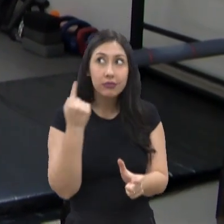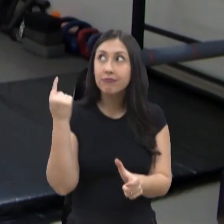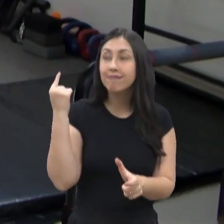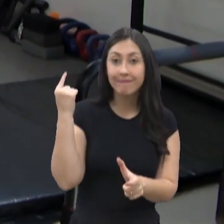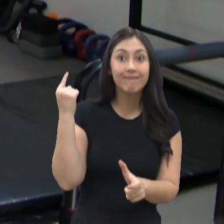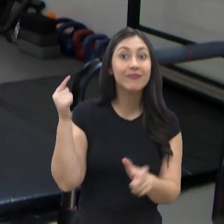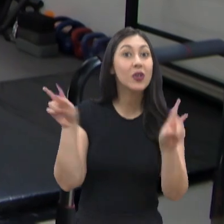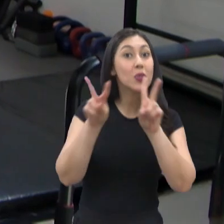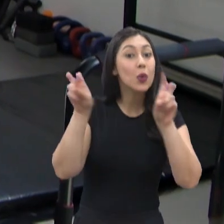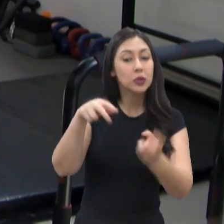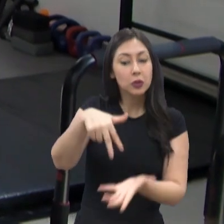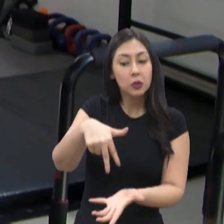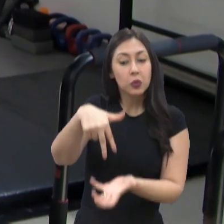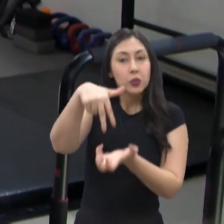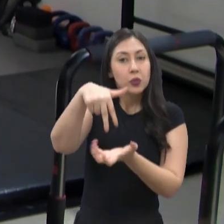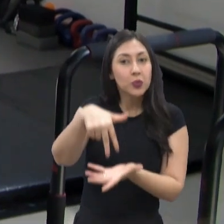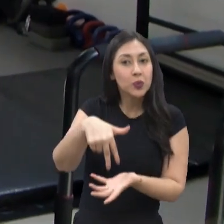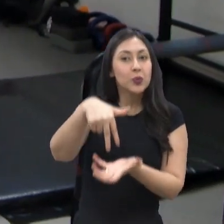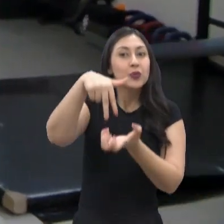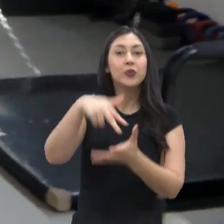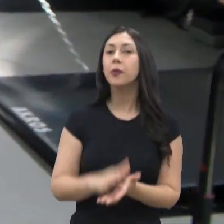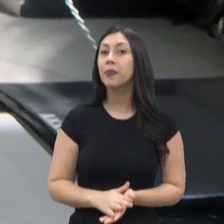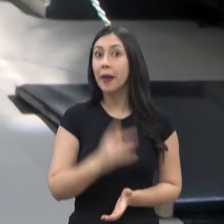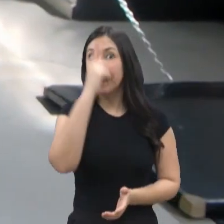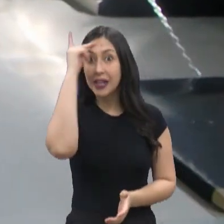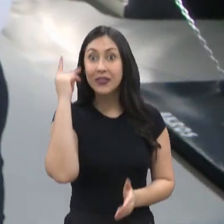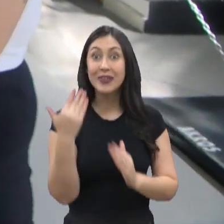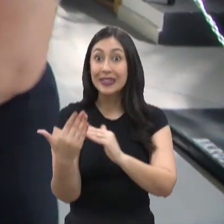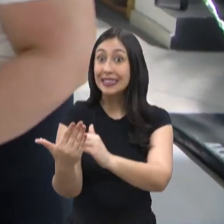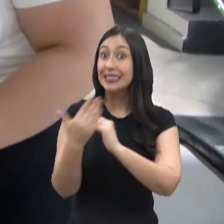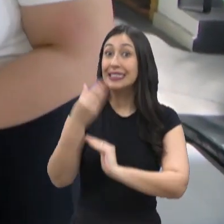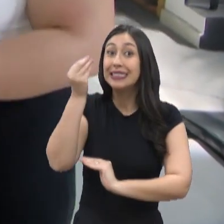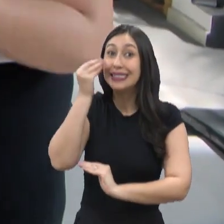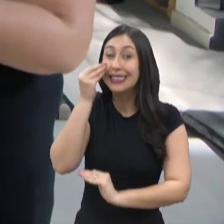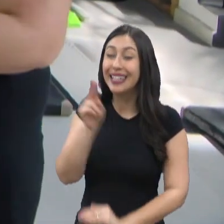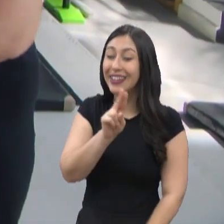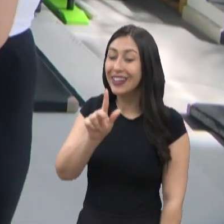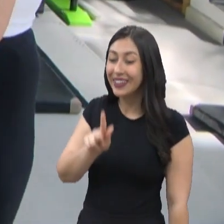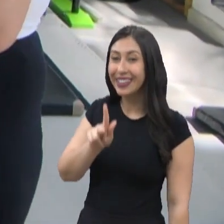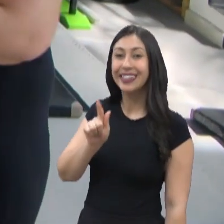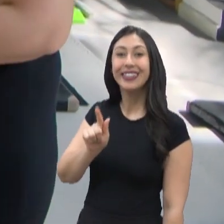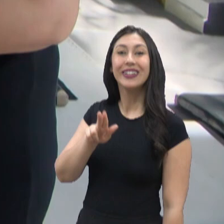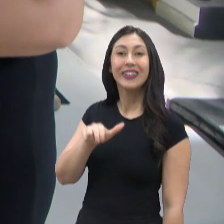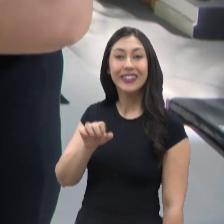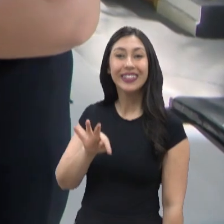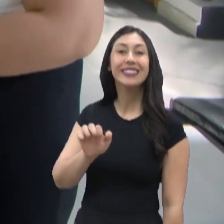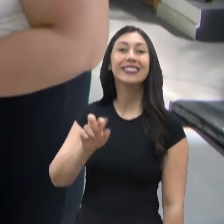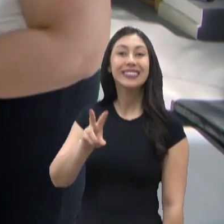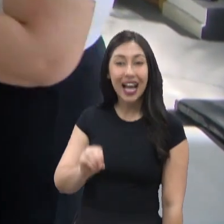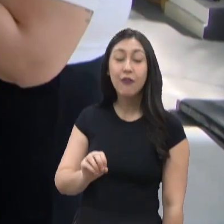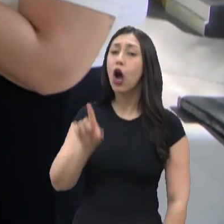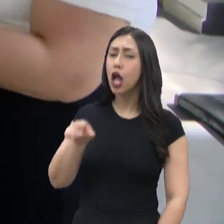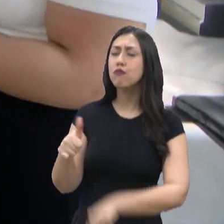sobre calistenia. E quem vai me ajudar a tentar fazer alguma coisa é o Gustavo, que é professor especializado em calistenia